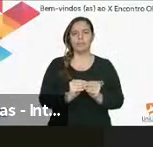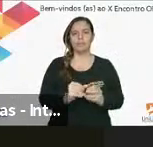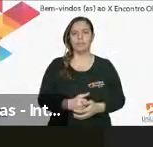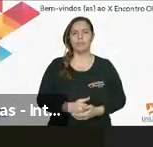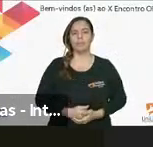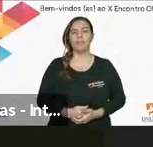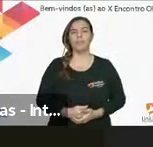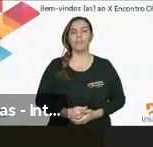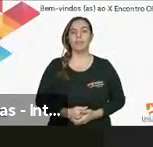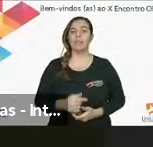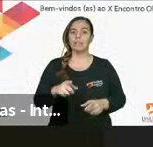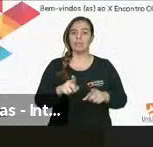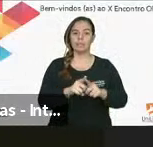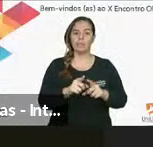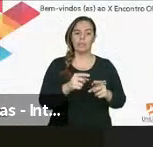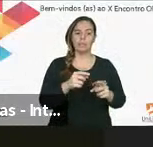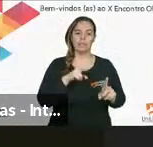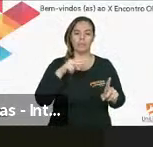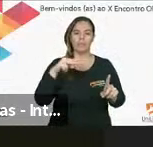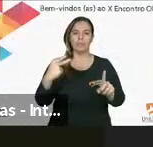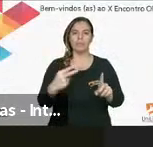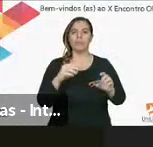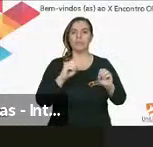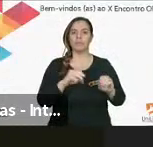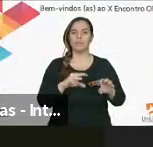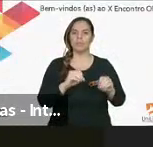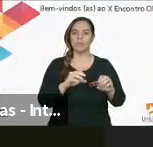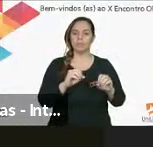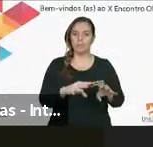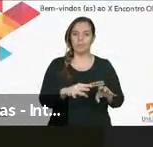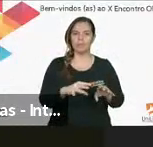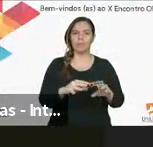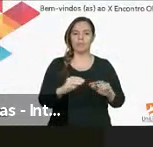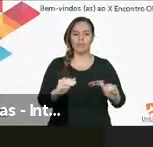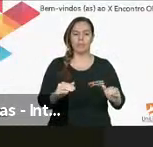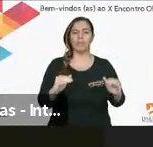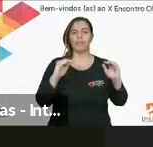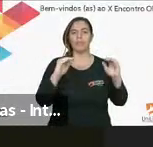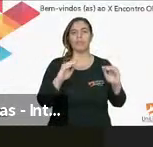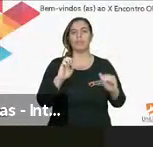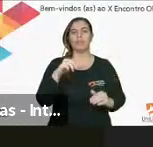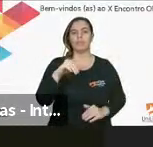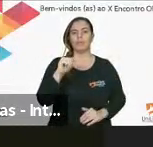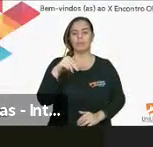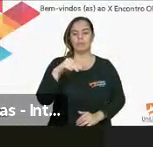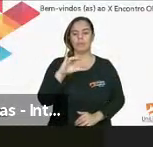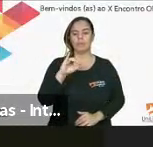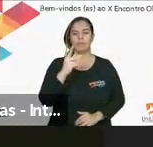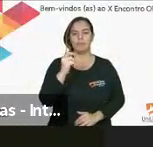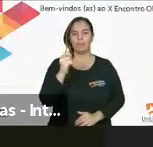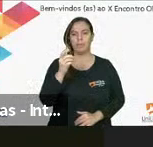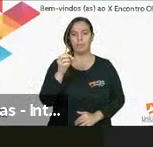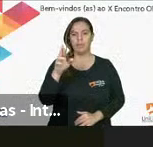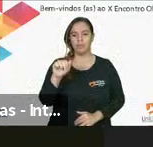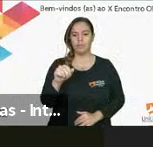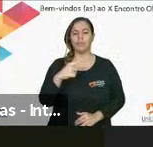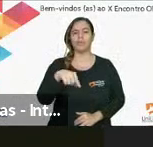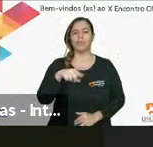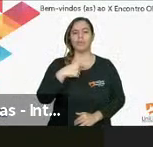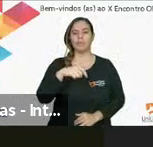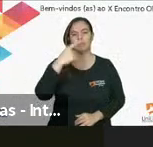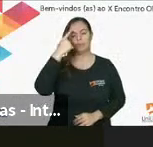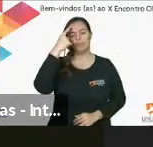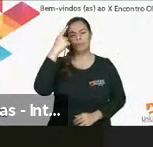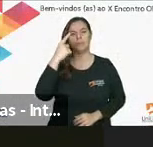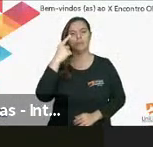E, na perspectiva da educação emancipadora, a gente tem que pensar que nós devemos